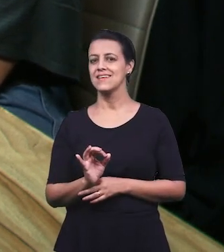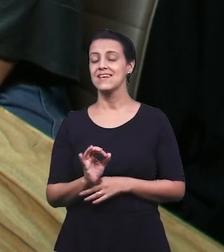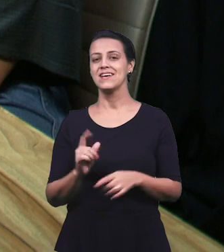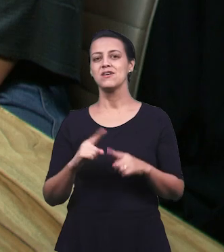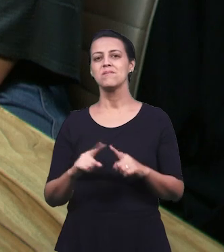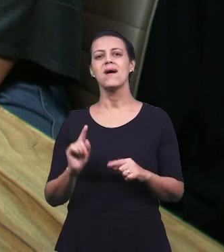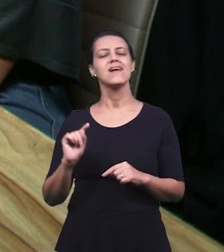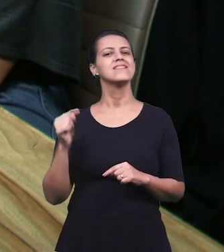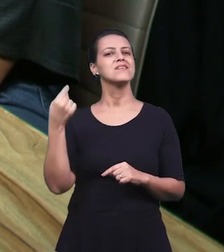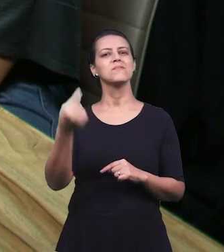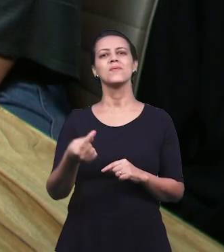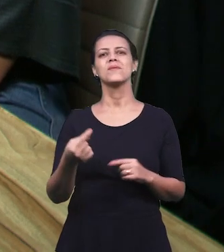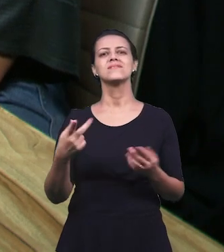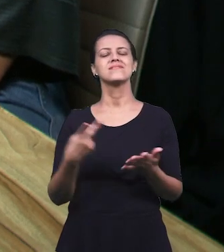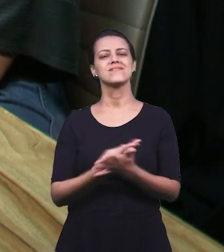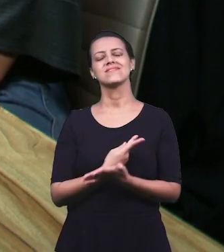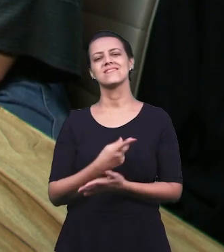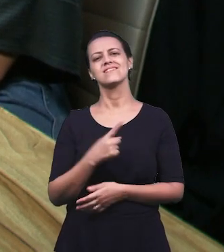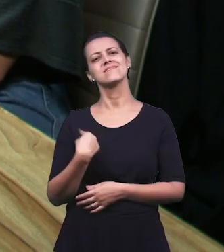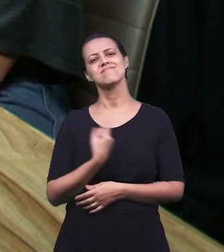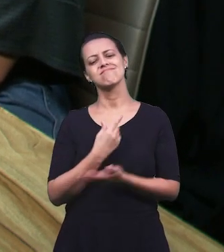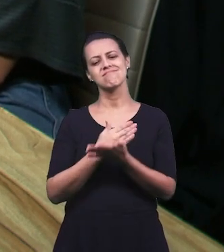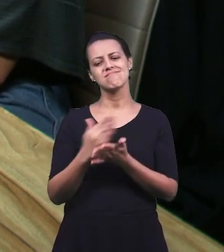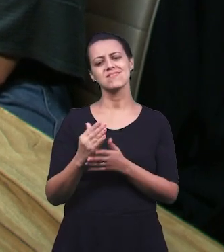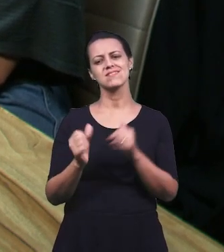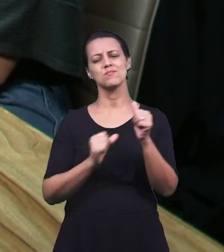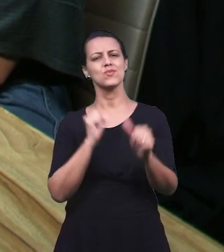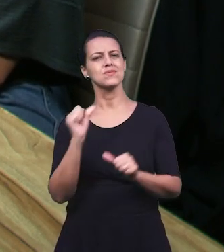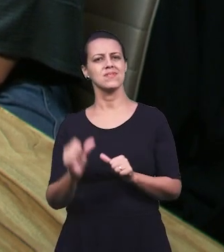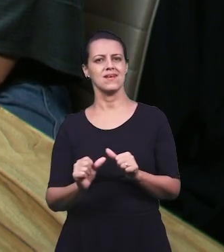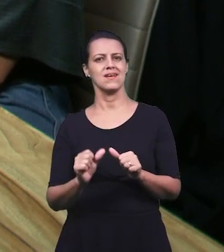aí, daqui a pouco, a gente começa a mudar,